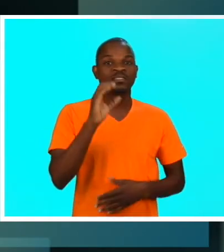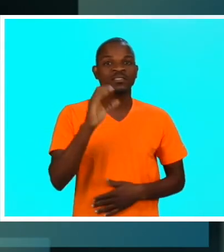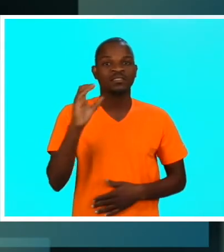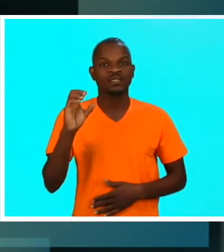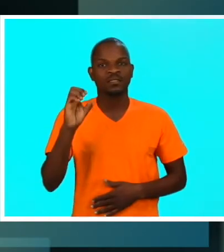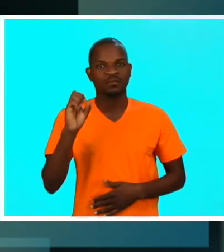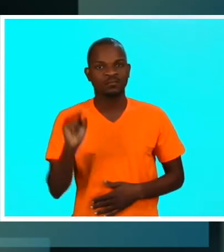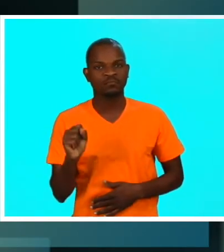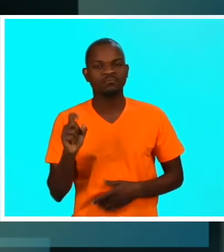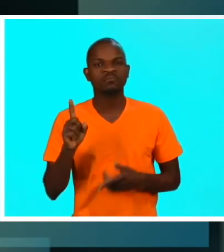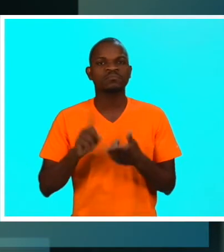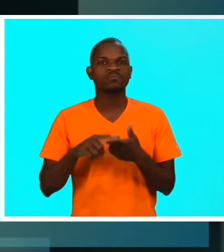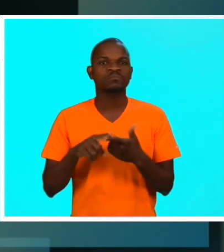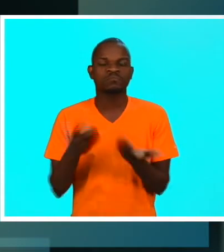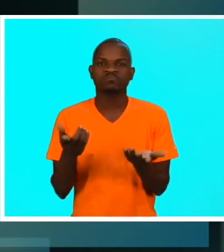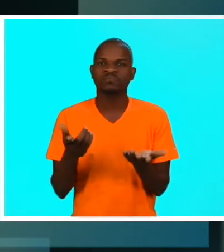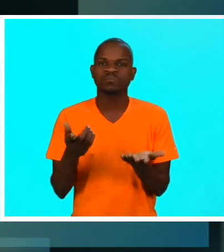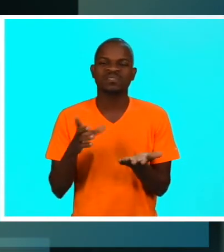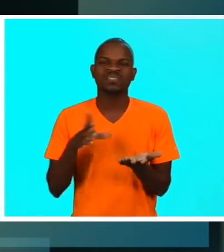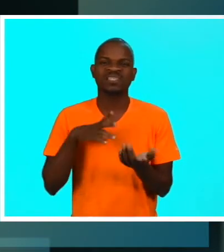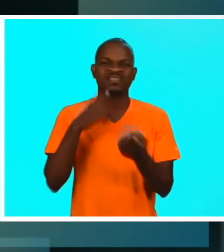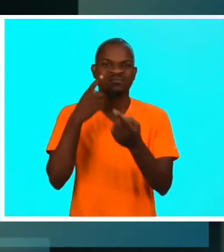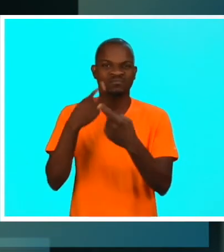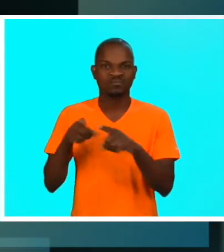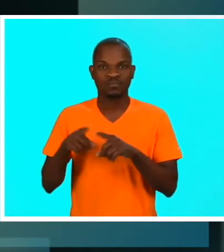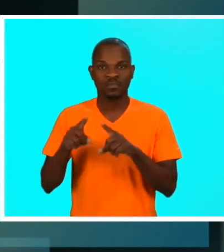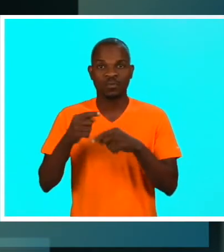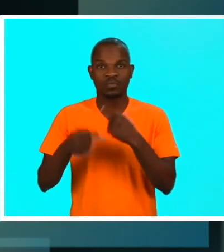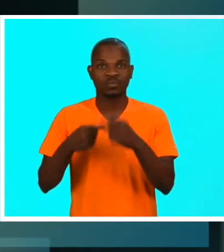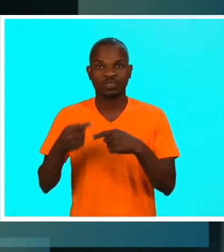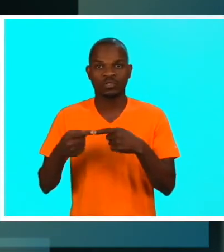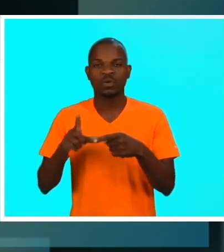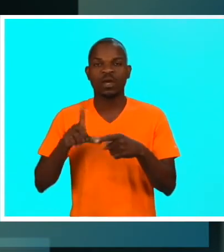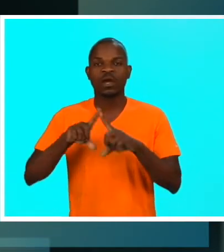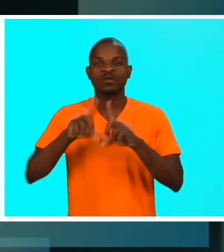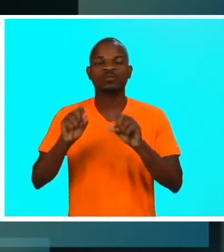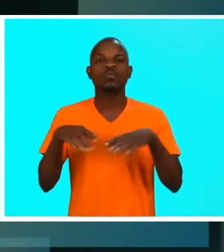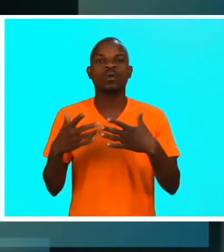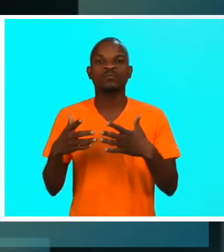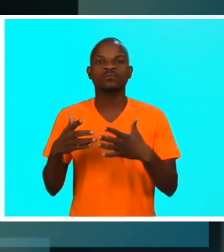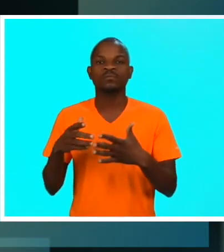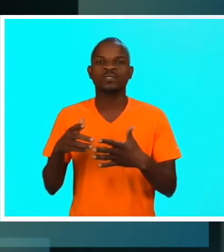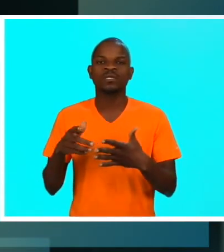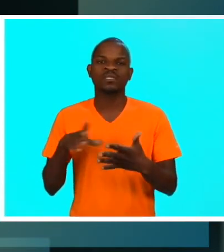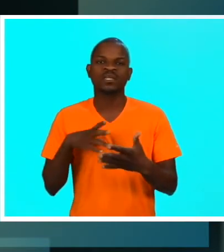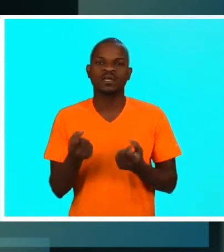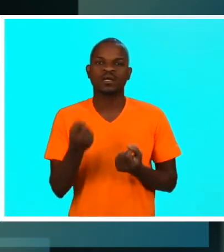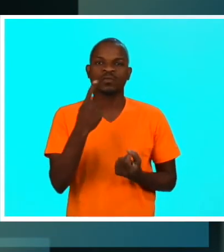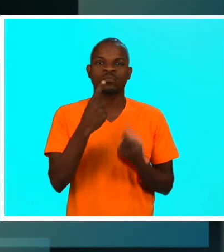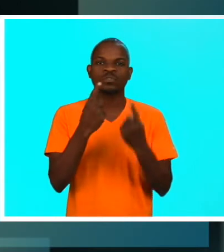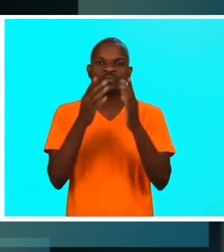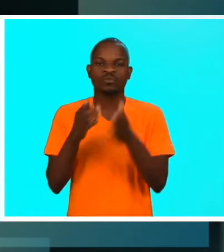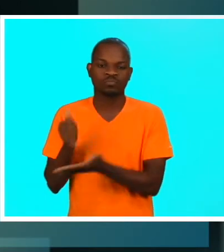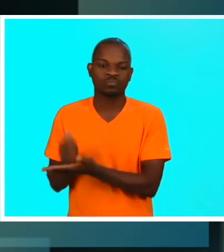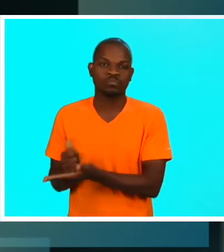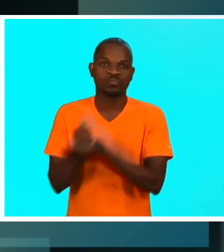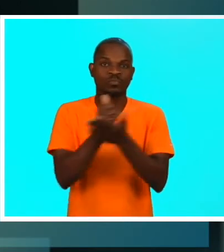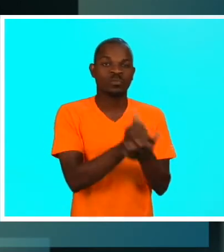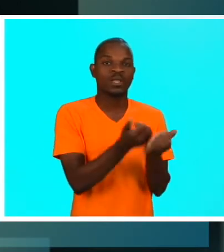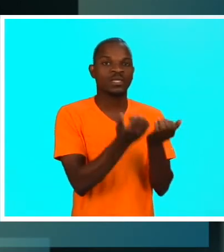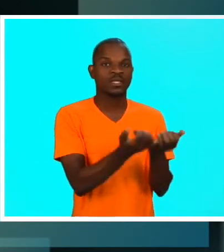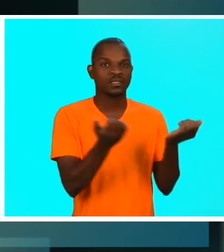financiado pela CCS, que é a busca ativa de doentes. Temos o maior projeto, que é o apadrinhamento, que